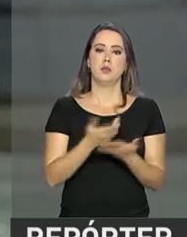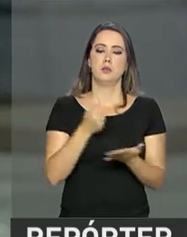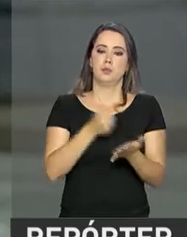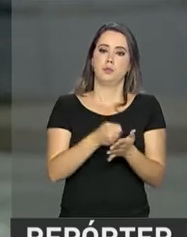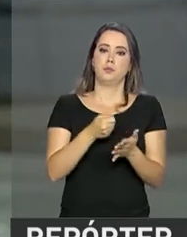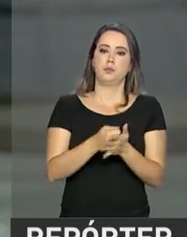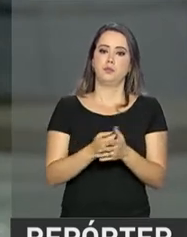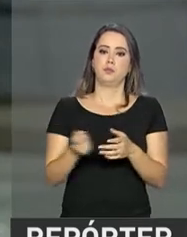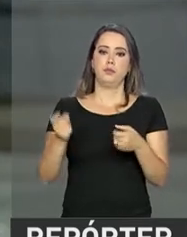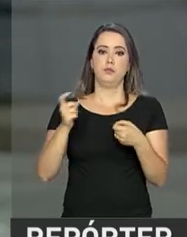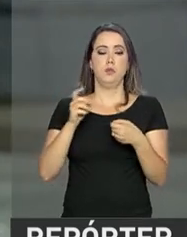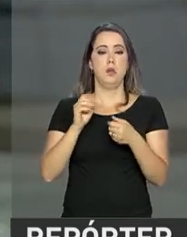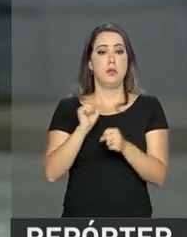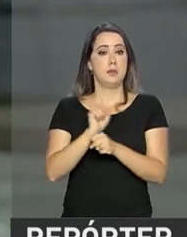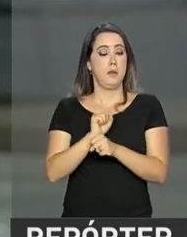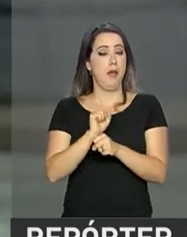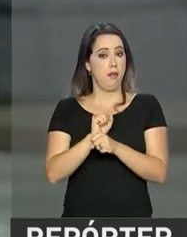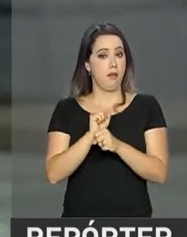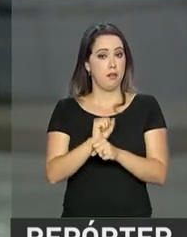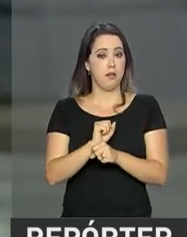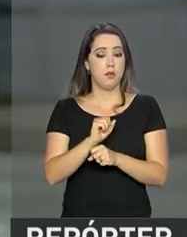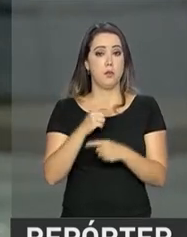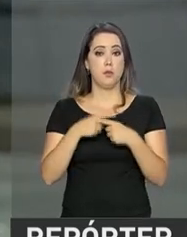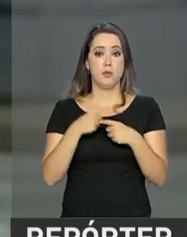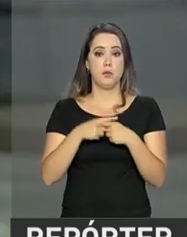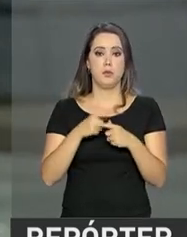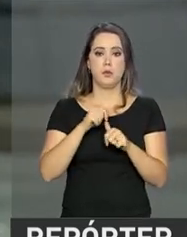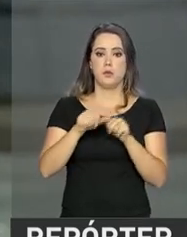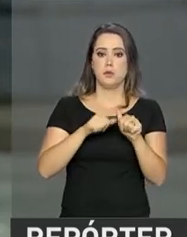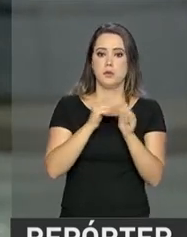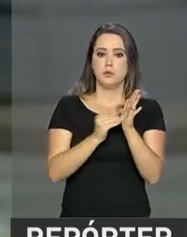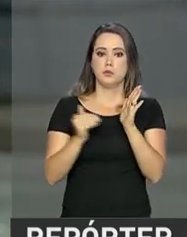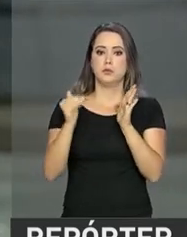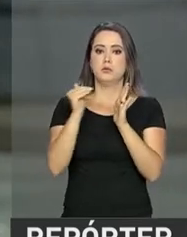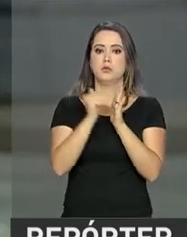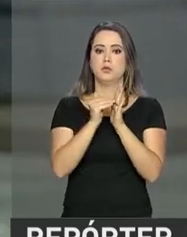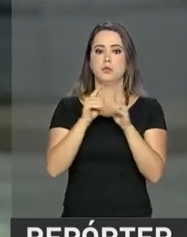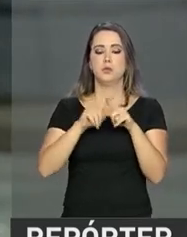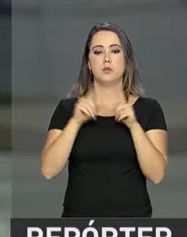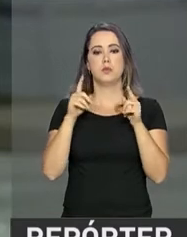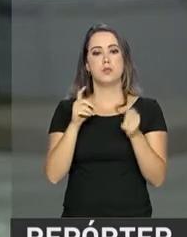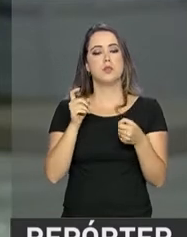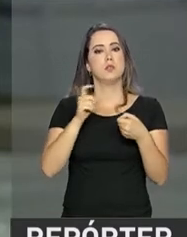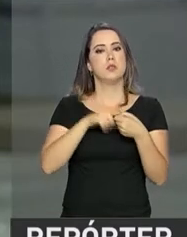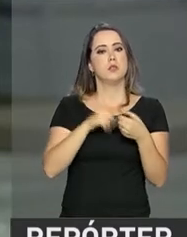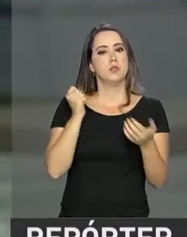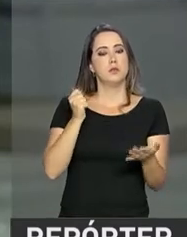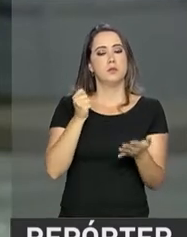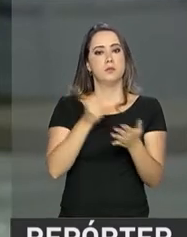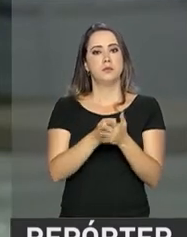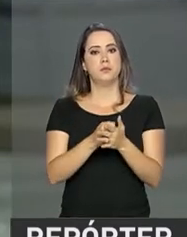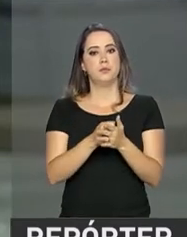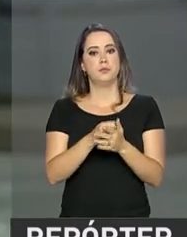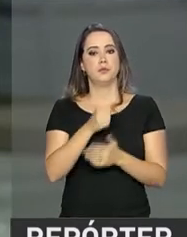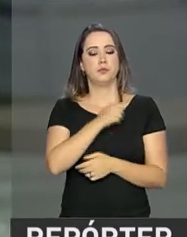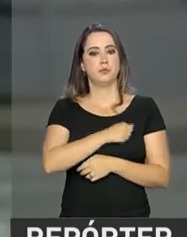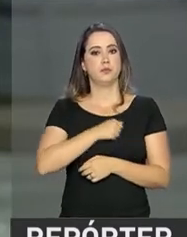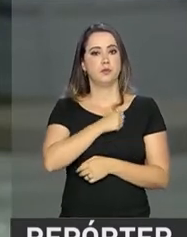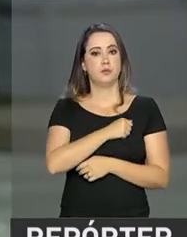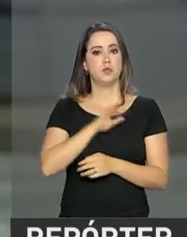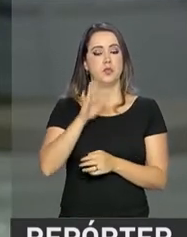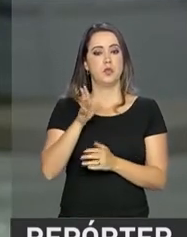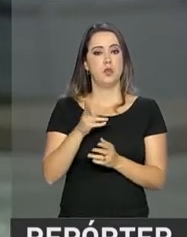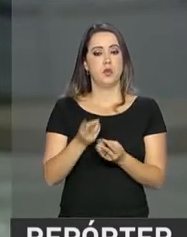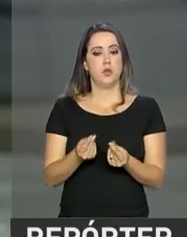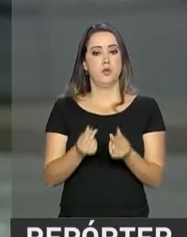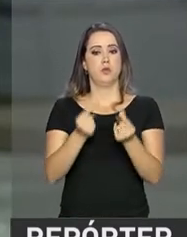pagamentos vão ser interrompidos porque o fundo vai sofrer um reajuste mas eles voltam a ser feitos a partir de agosto já com os